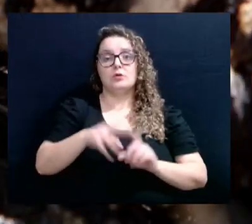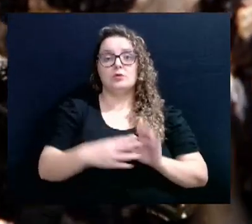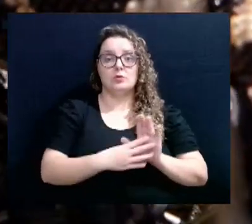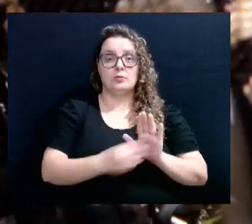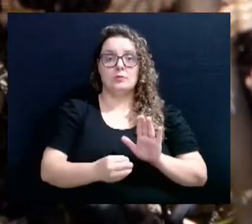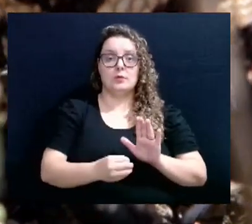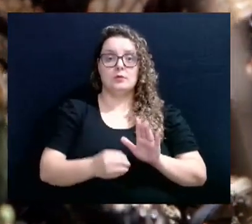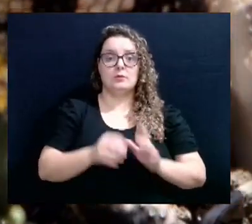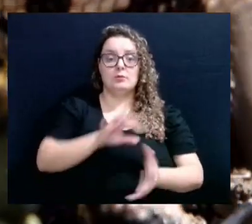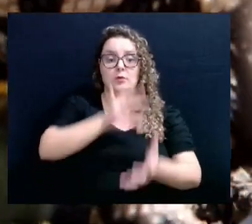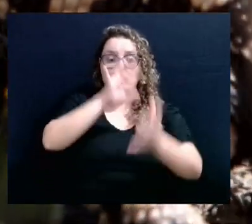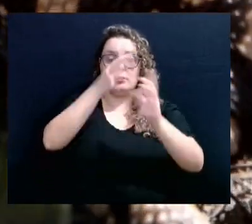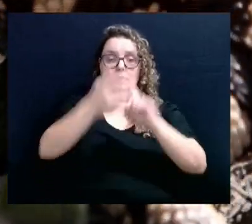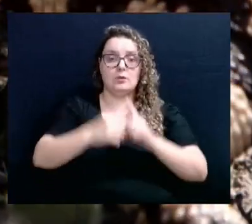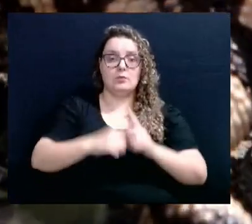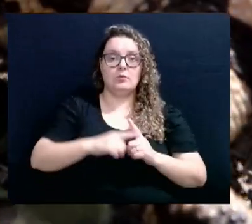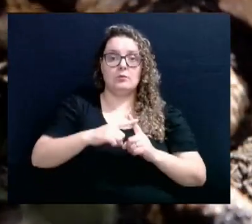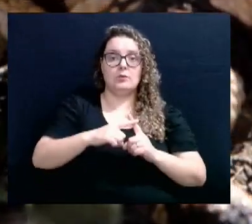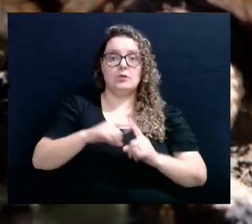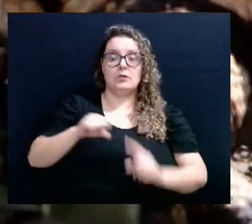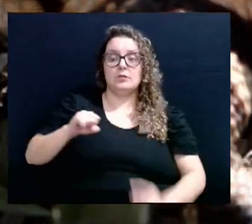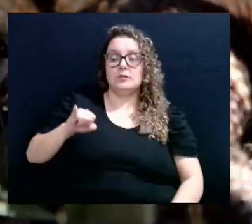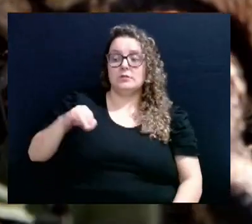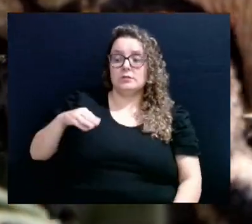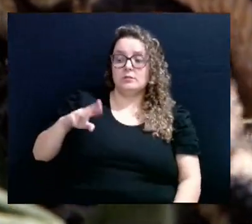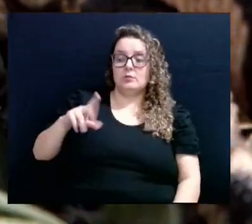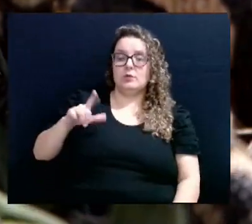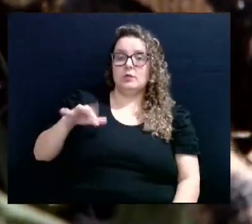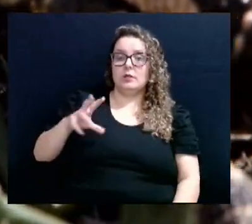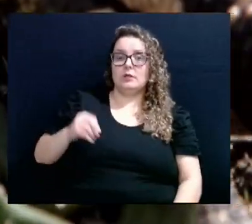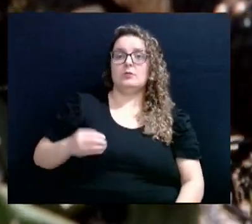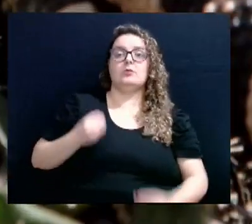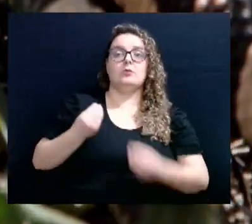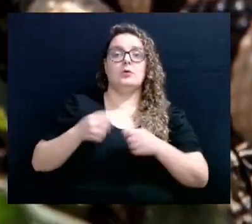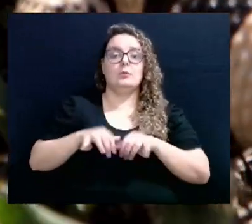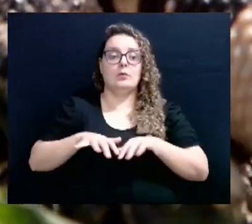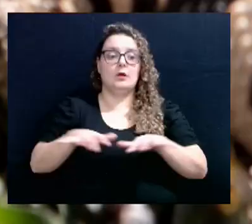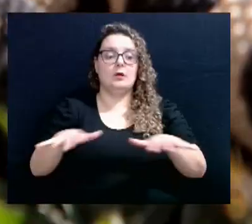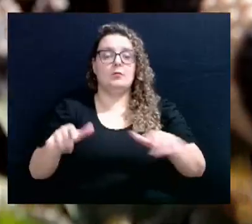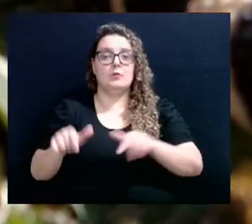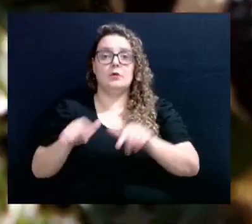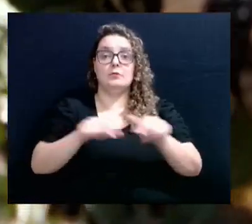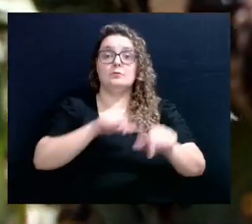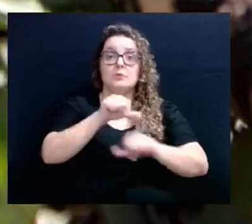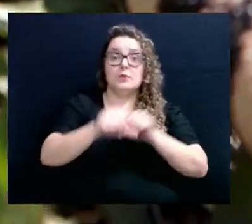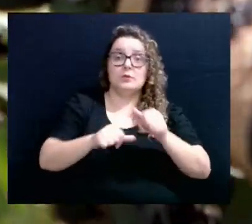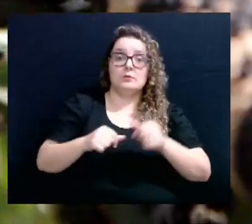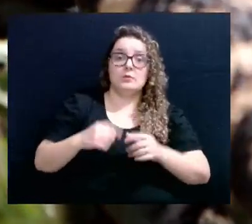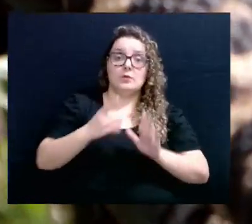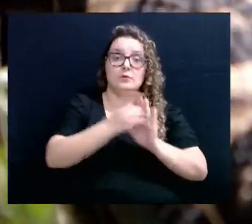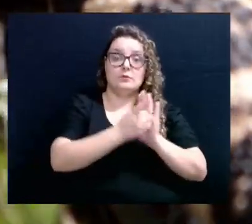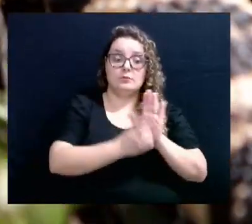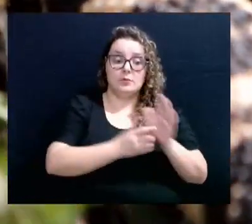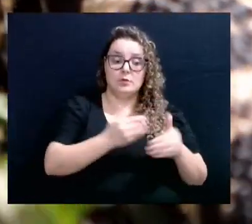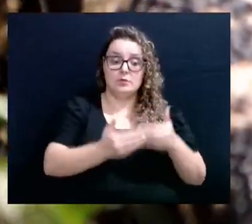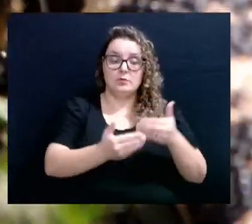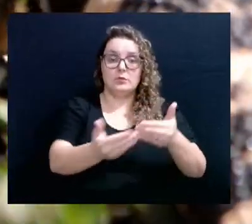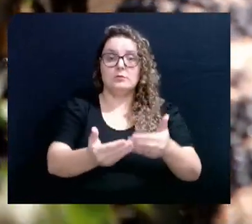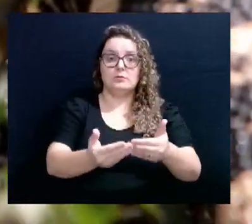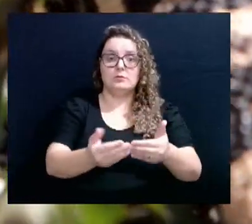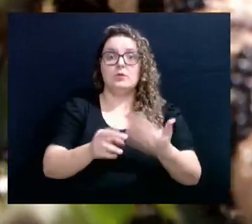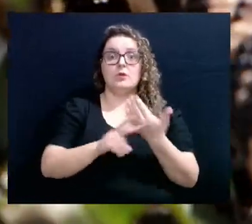climática, simularam como a distribuição desses locais mudaria nas próximas décadas. Os resultados